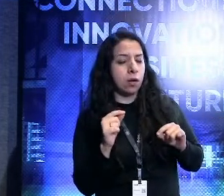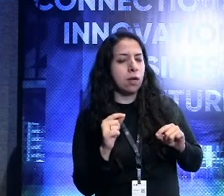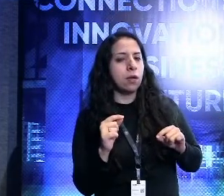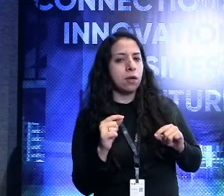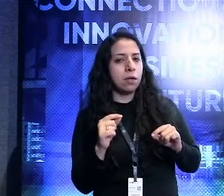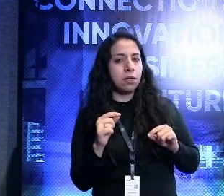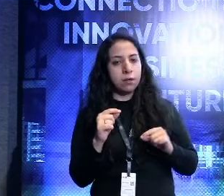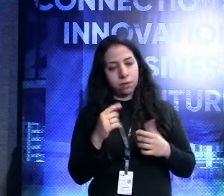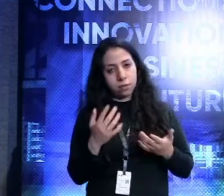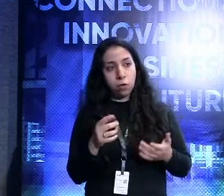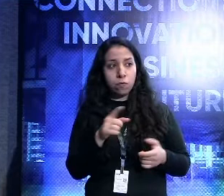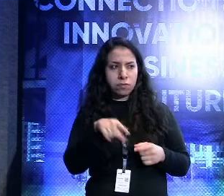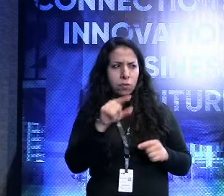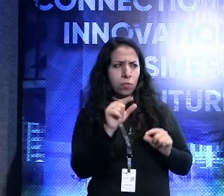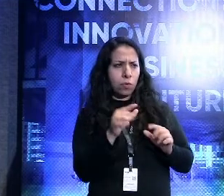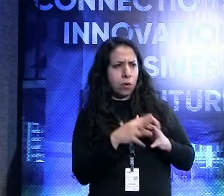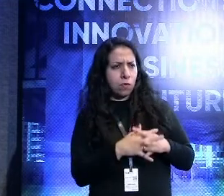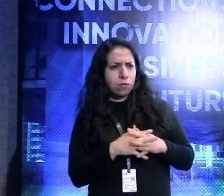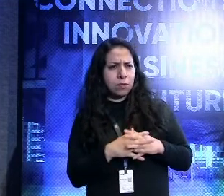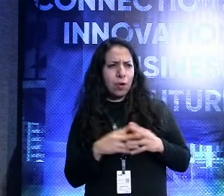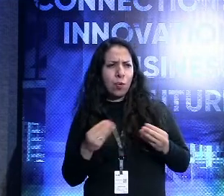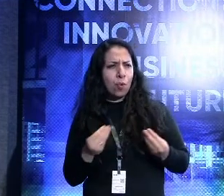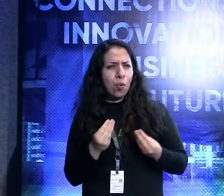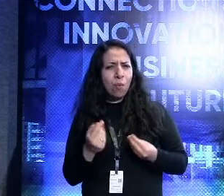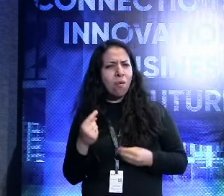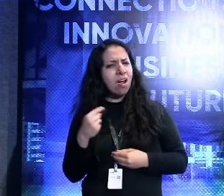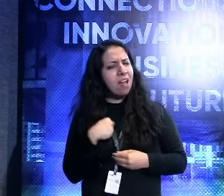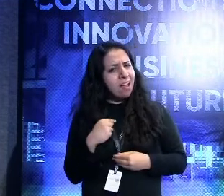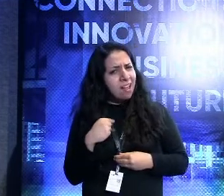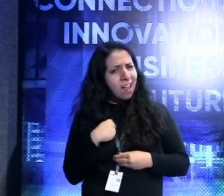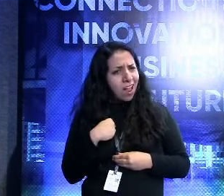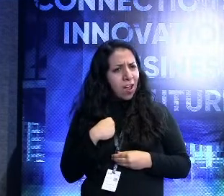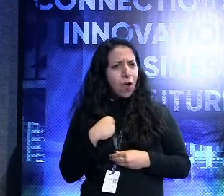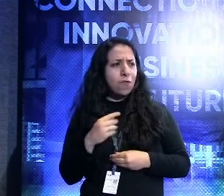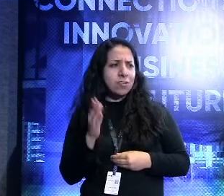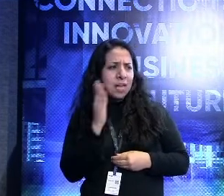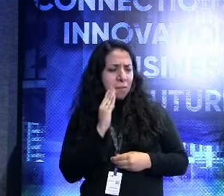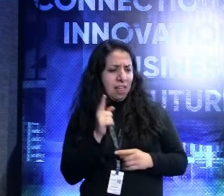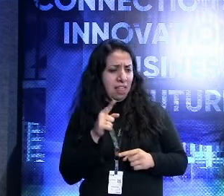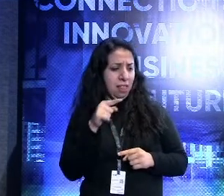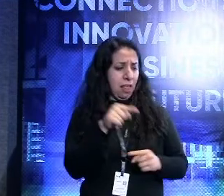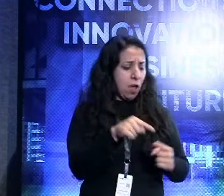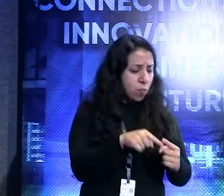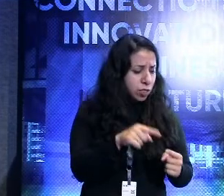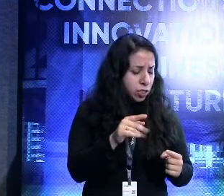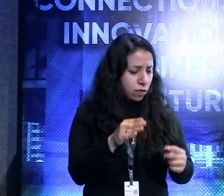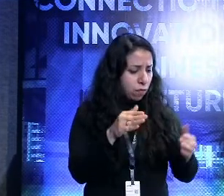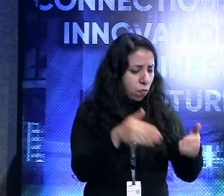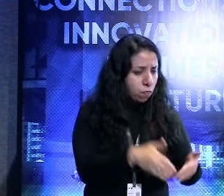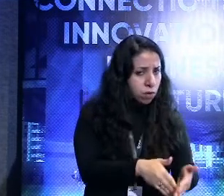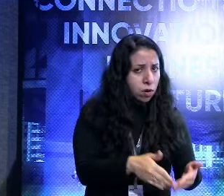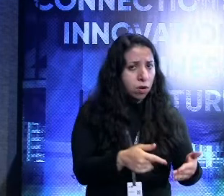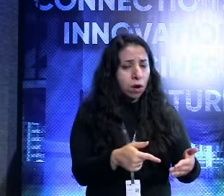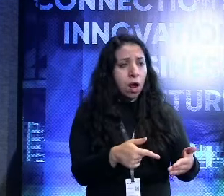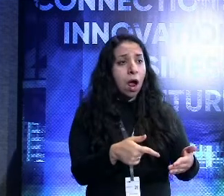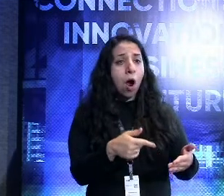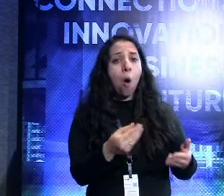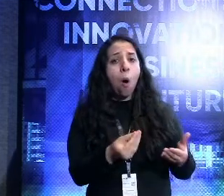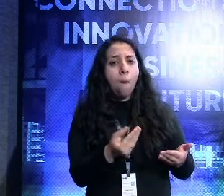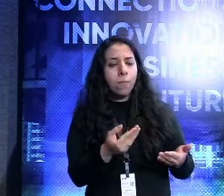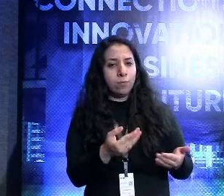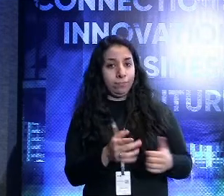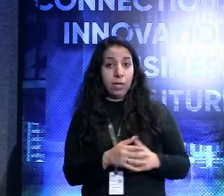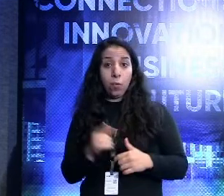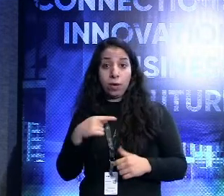devem estar um pouco confusos, né? Como que eu pego para onde eu quero ir e crio uma narrativa de futuro? A gente criou aqui,